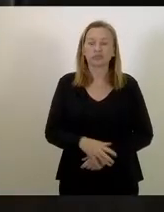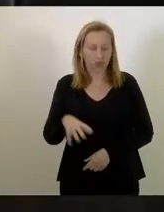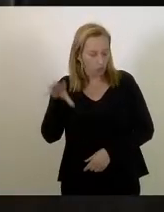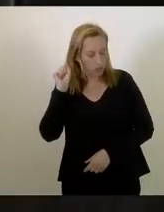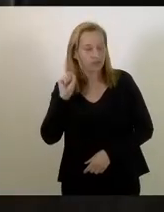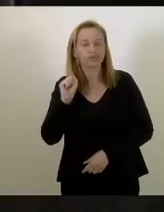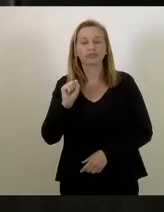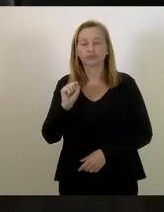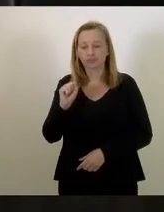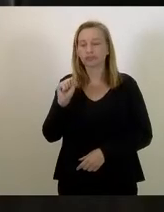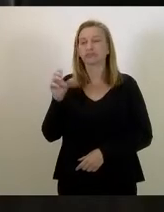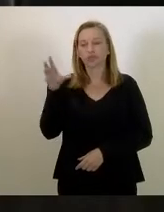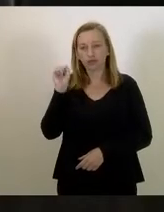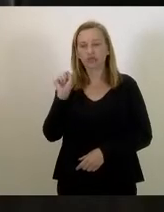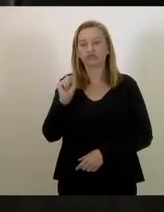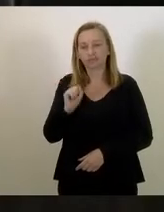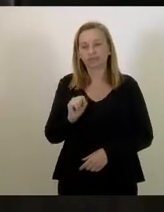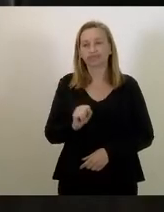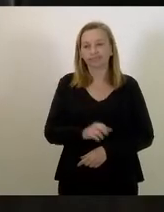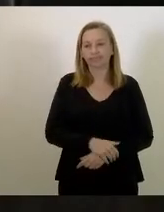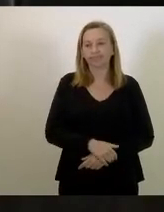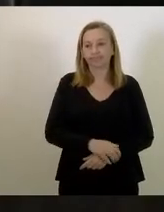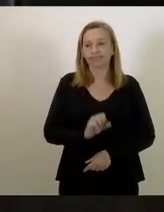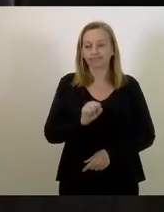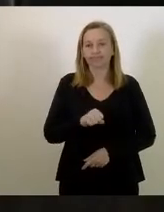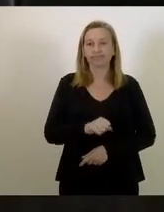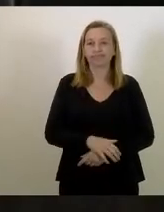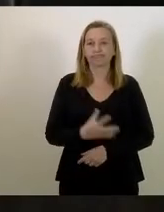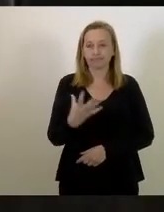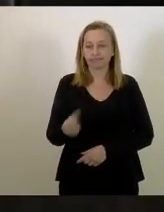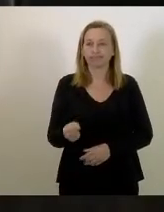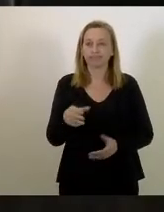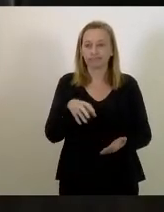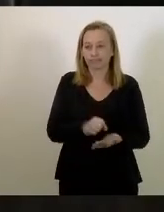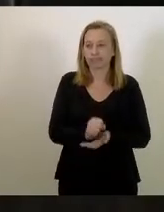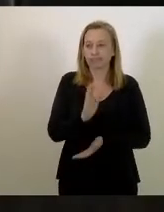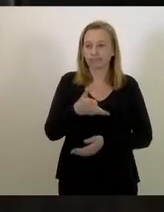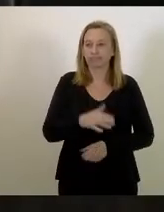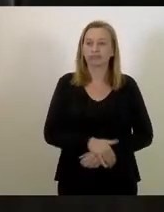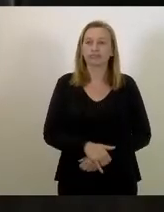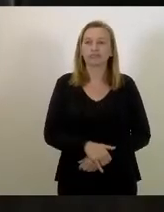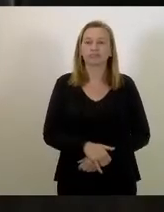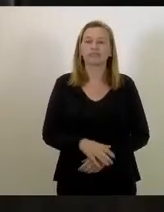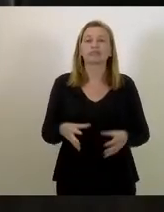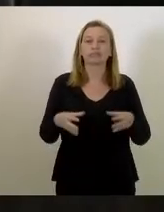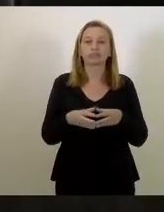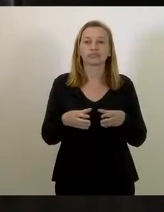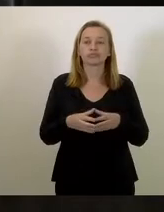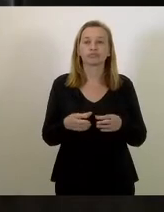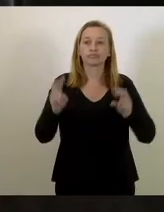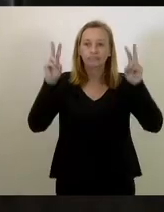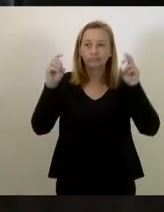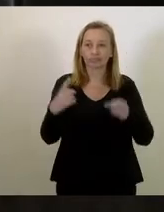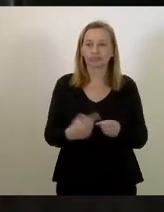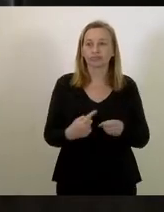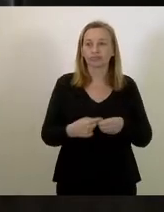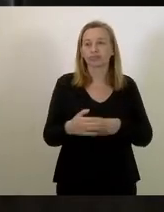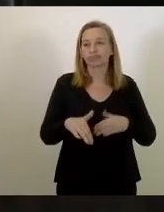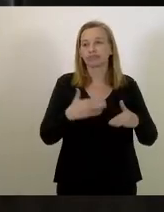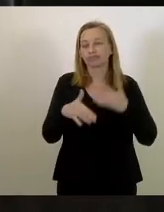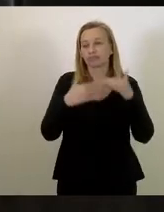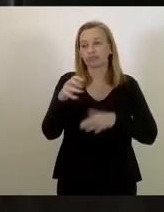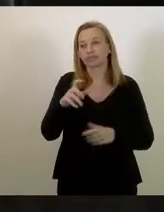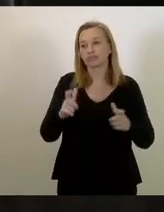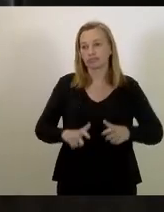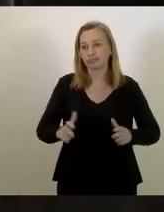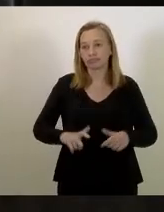ouvi ouvi sim favorável já registramos pela comissão de assuntos municipais desenvolvimento regional